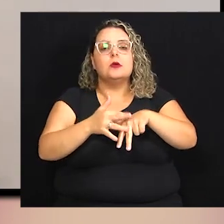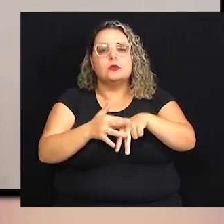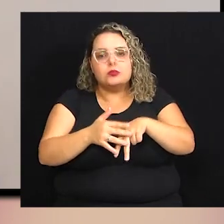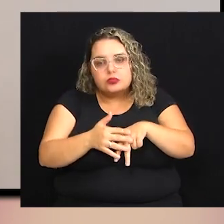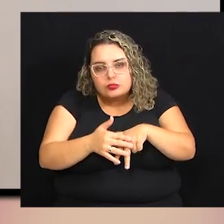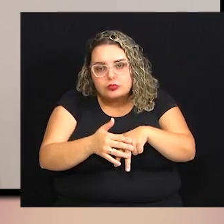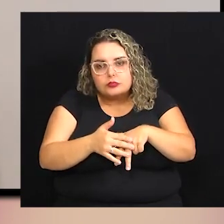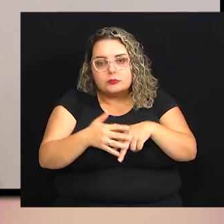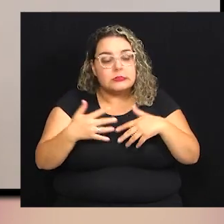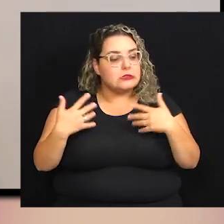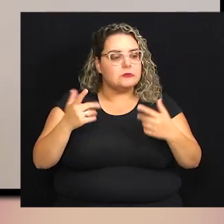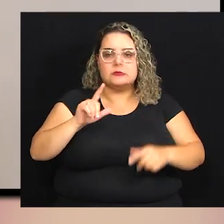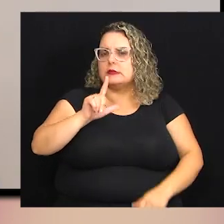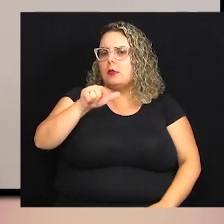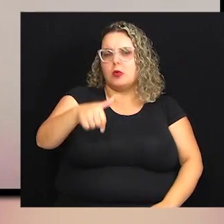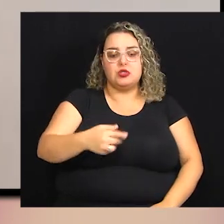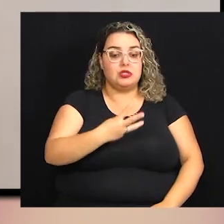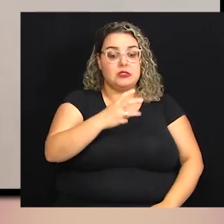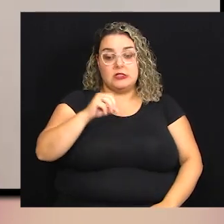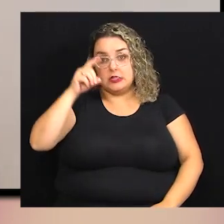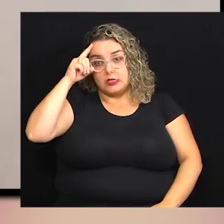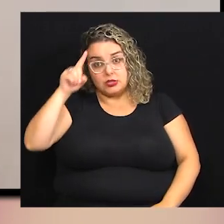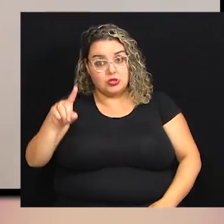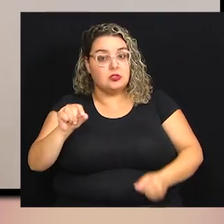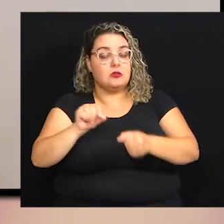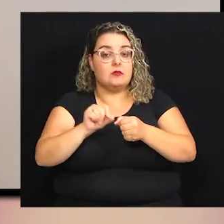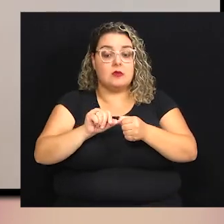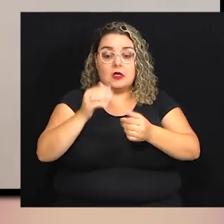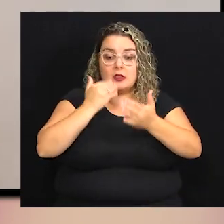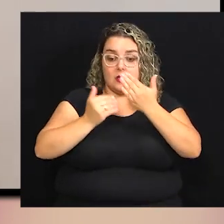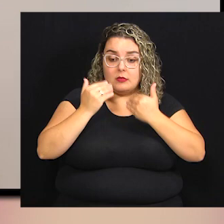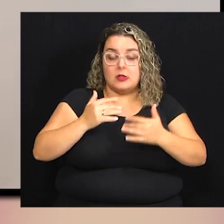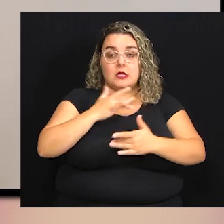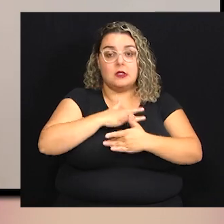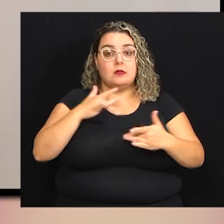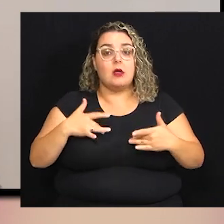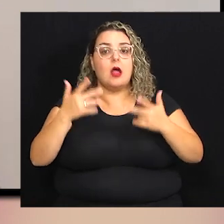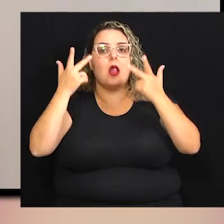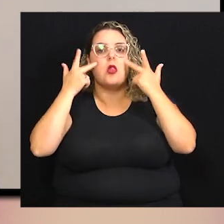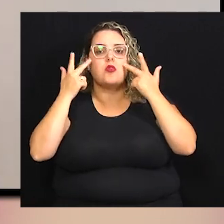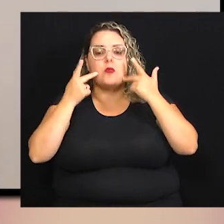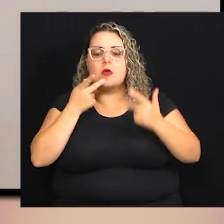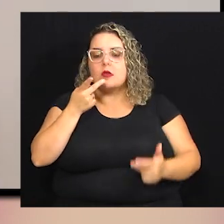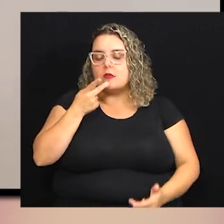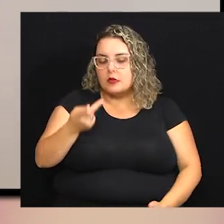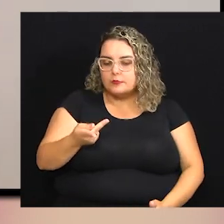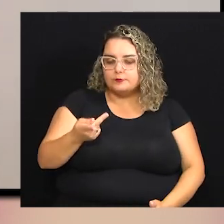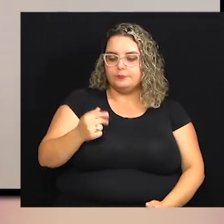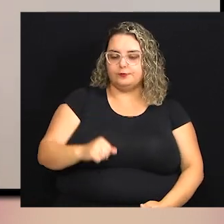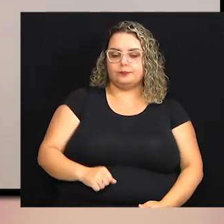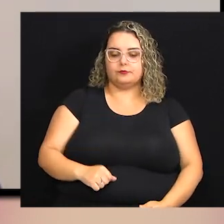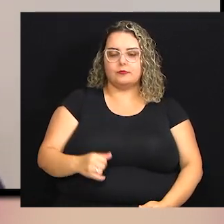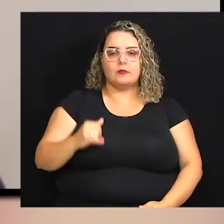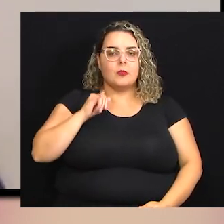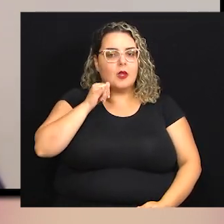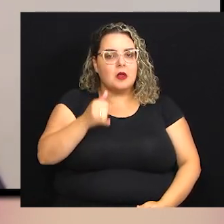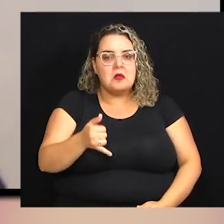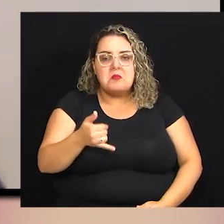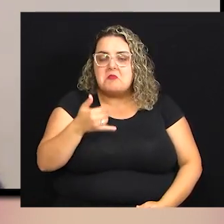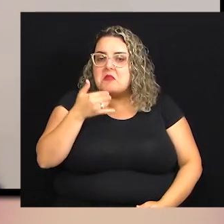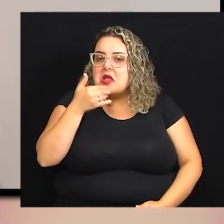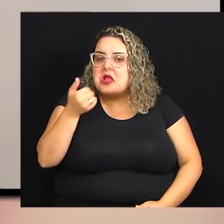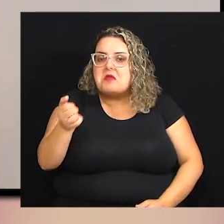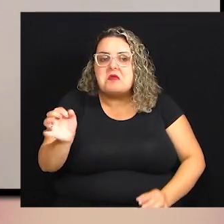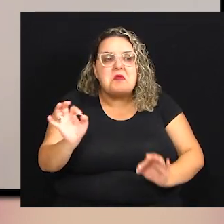paciente muito, assim, depois de 30 dias que ele faz a dieta, é muito comum ele dizer assim para mim, melhorei, não